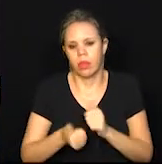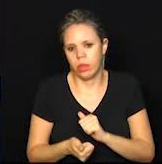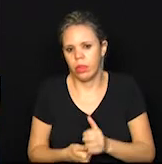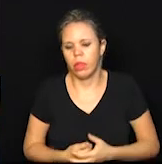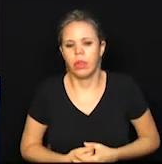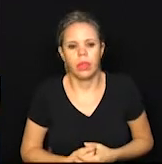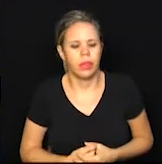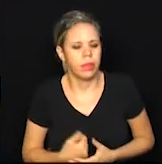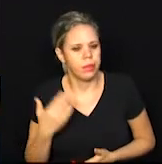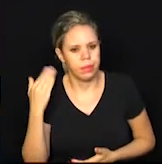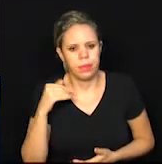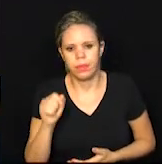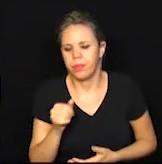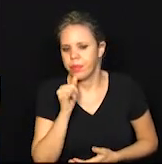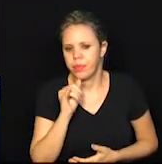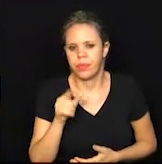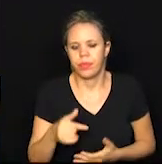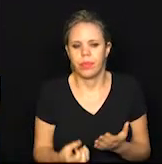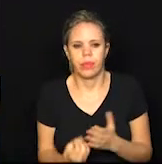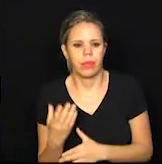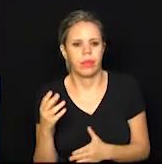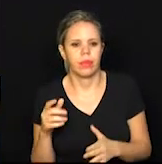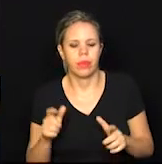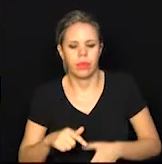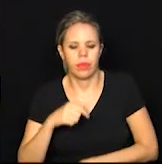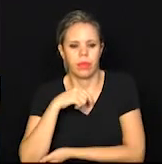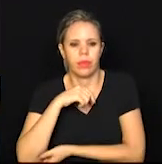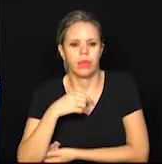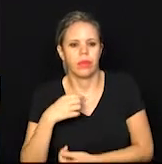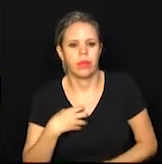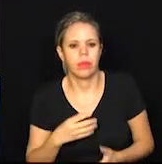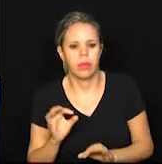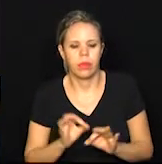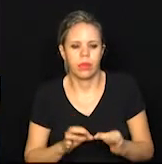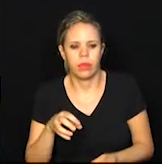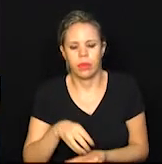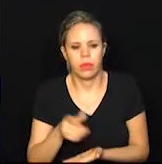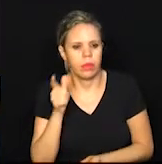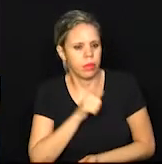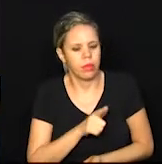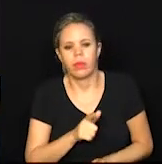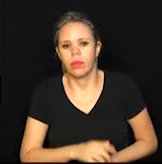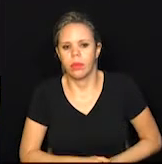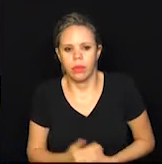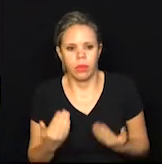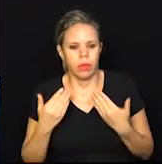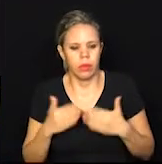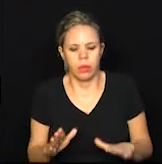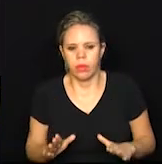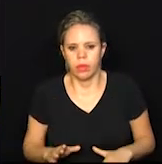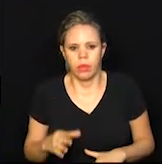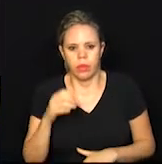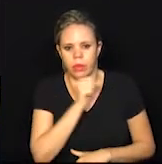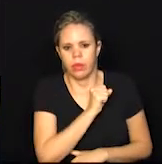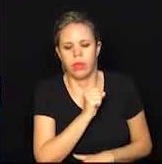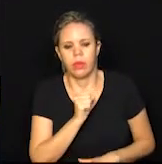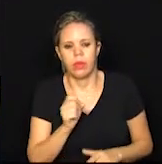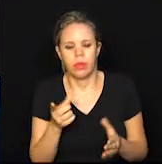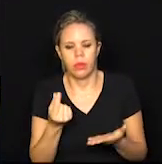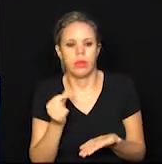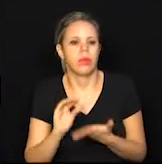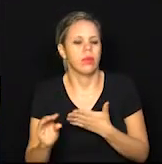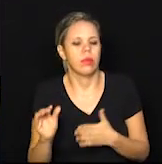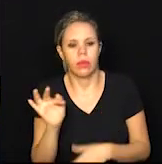que a gente sabe que fundação e a sua forma jurídica a gente consegue abrir mais portas com questão de